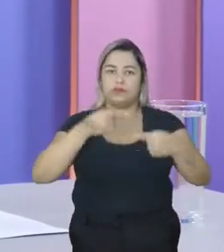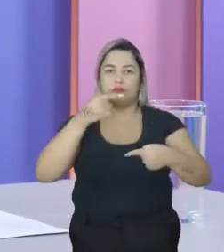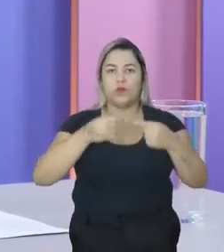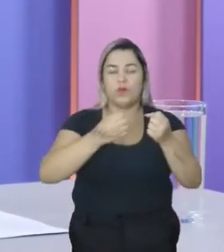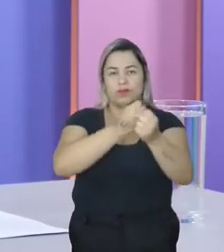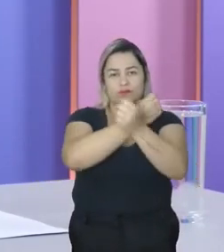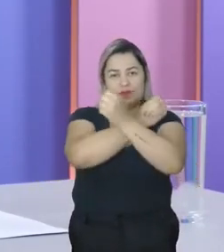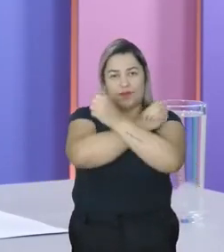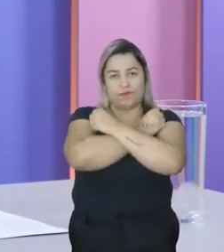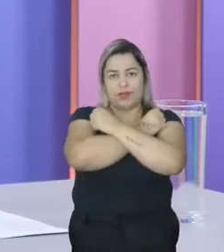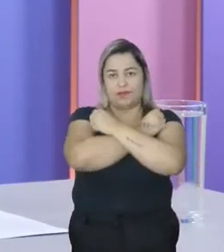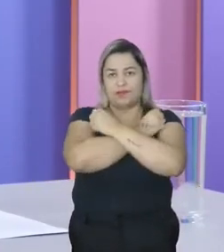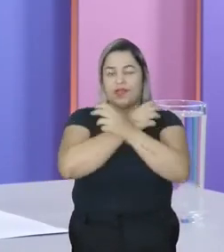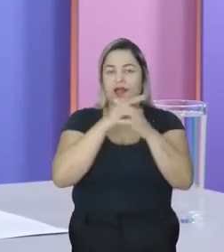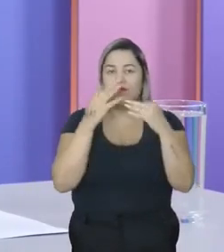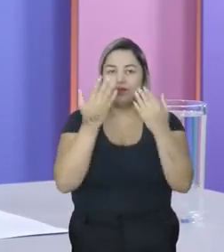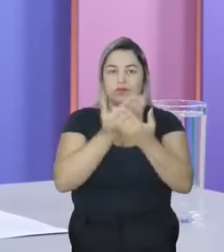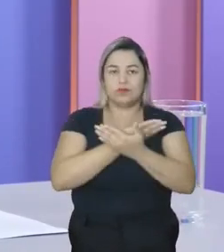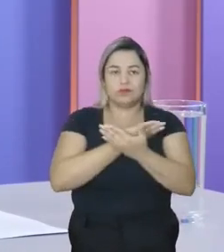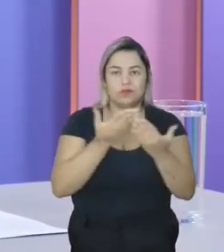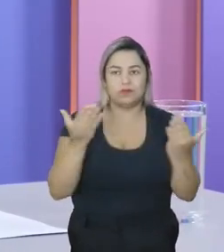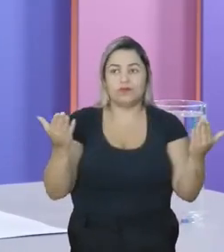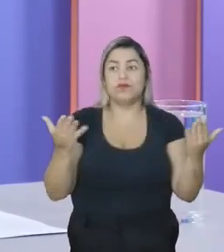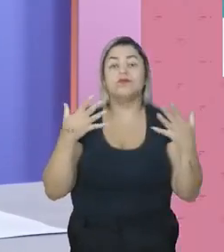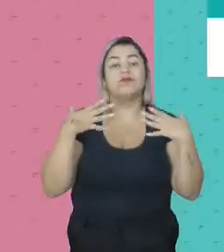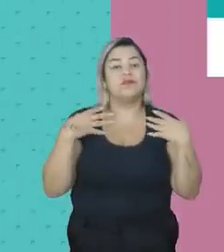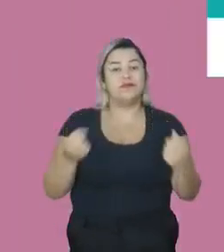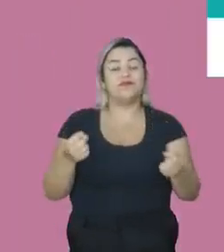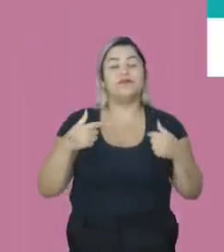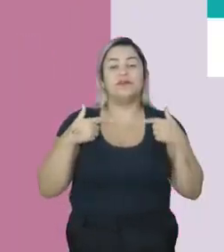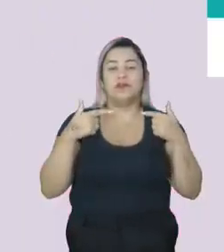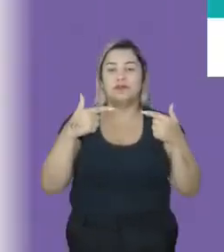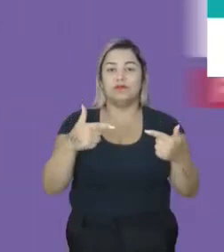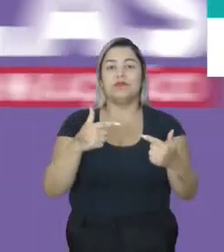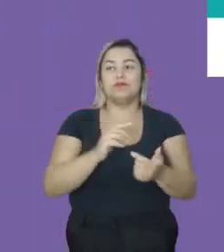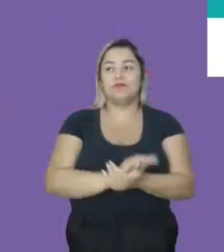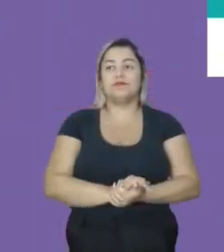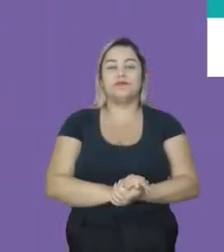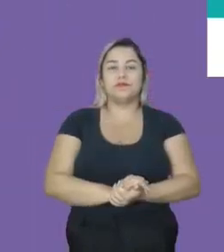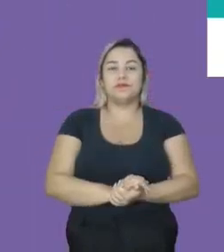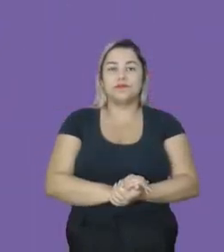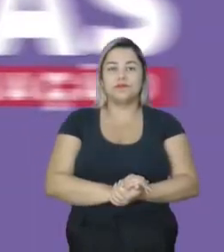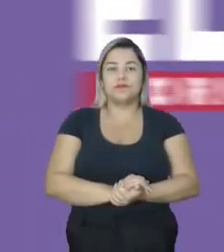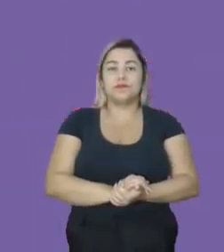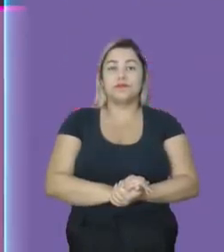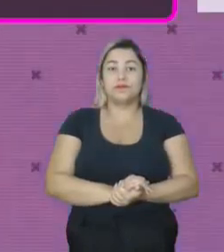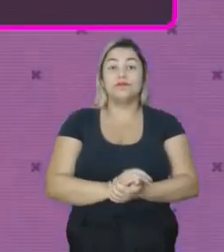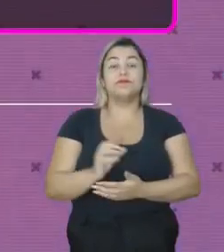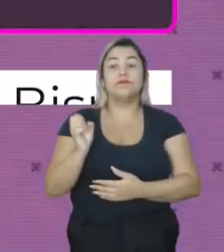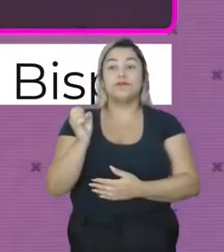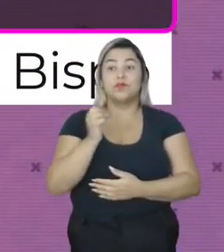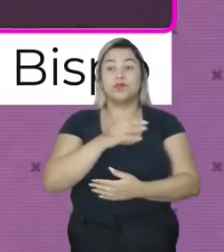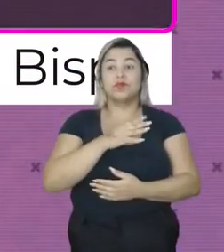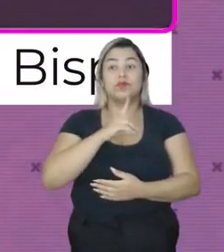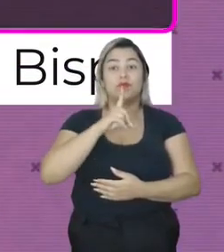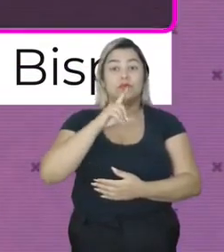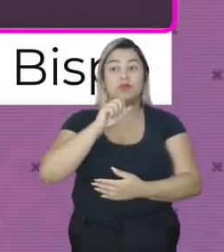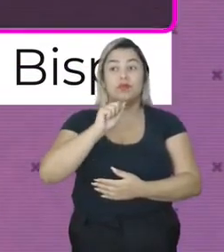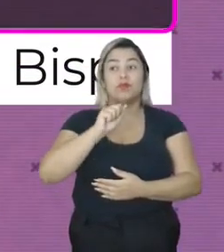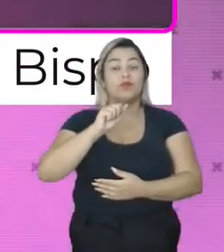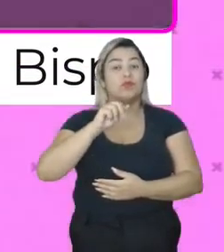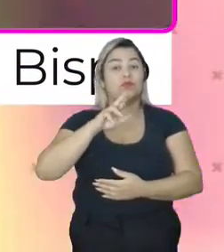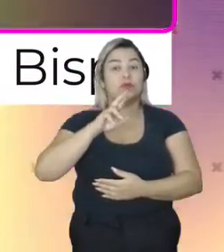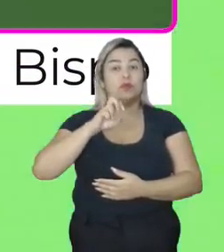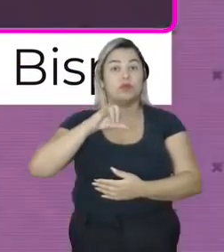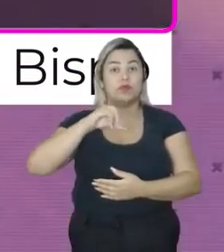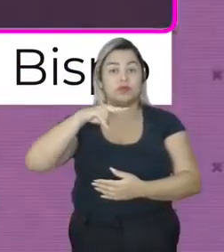grande abraço para todos e vamos à luta! Na aula de hoje, a deputada Reginete Bispo falou sobre